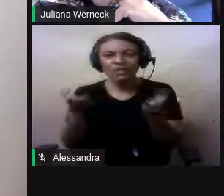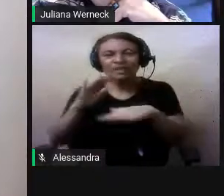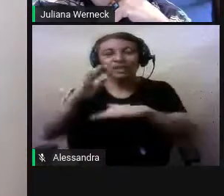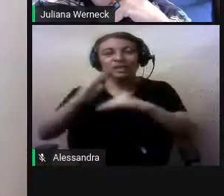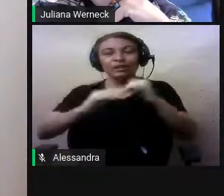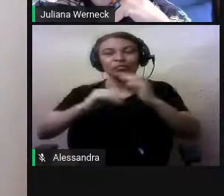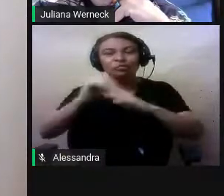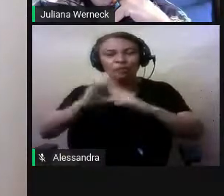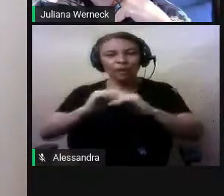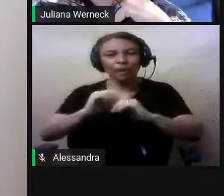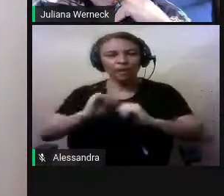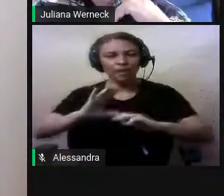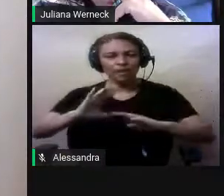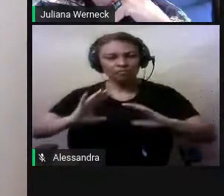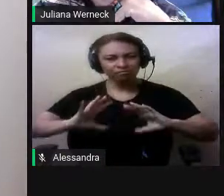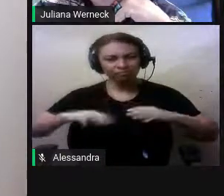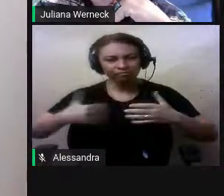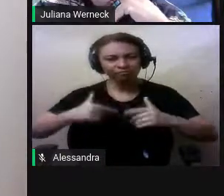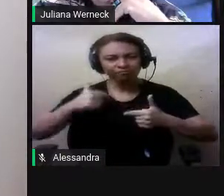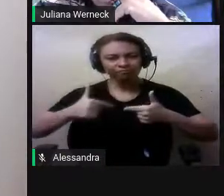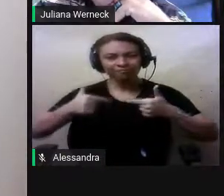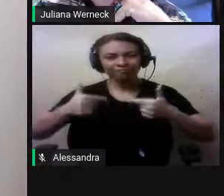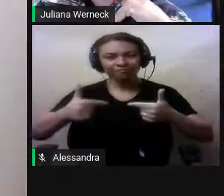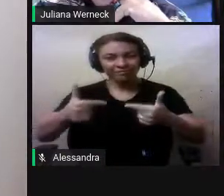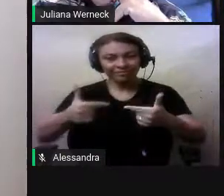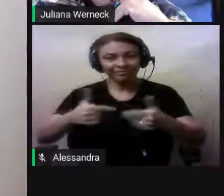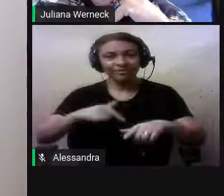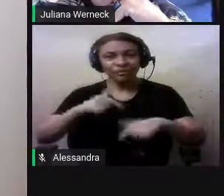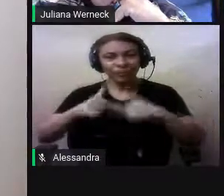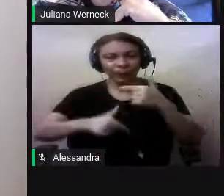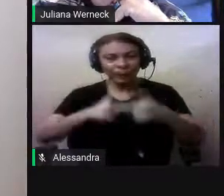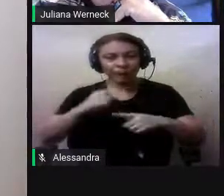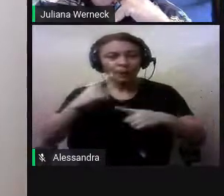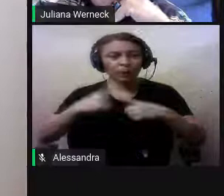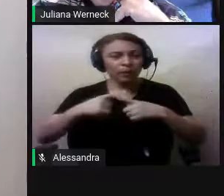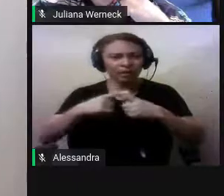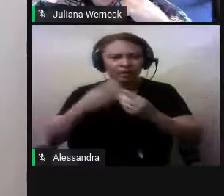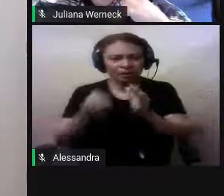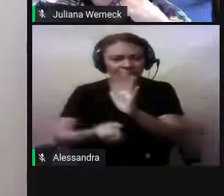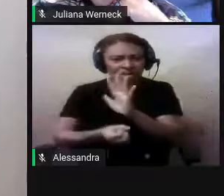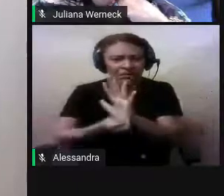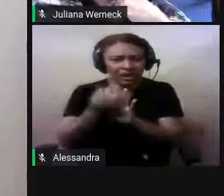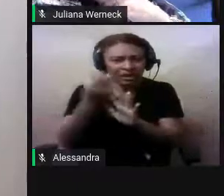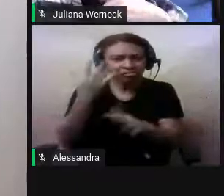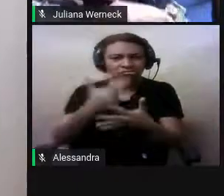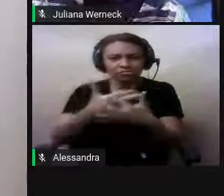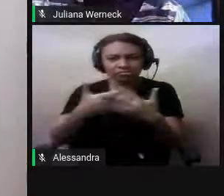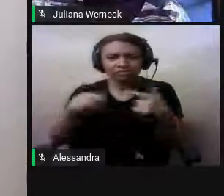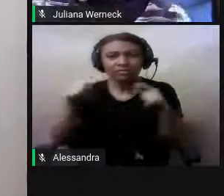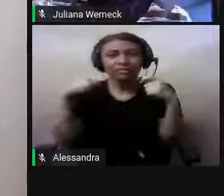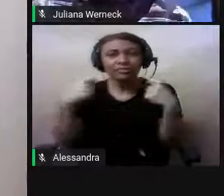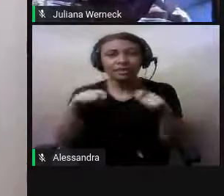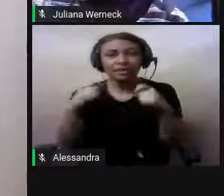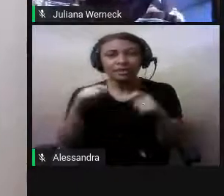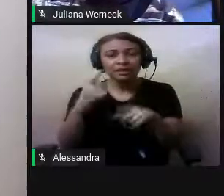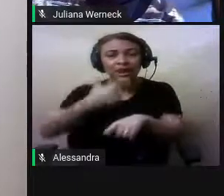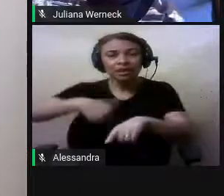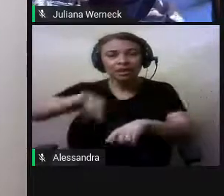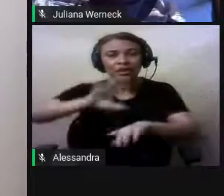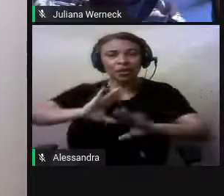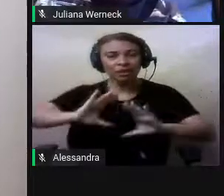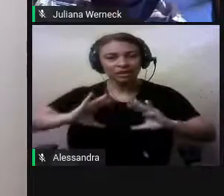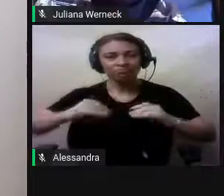da proatividade, da iniciativa, né? Porque muitas coisas necessitam da nossa